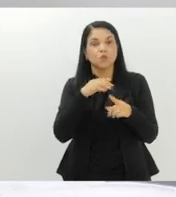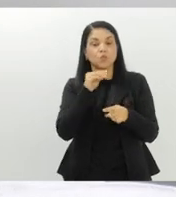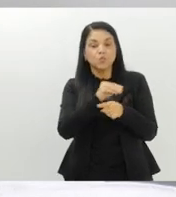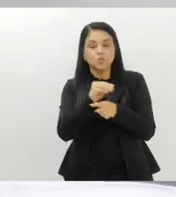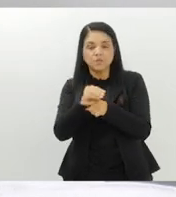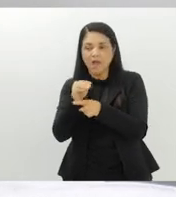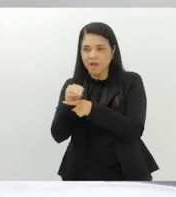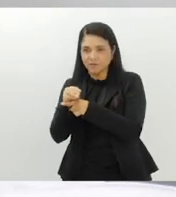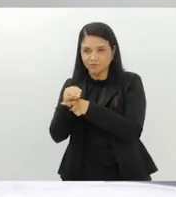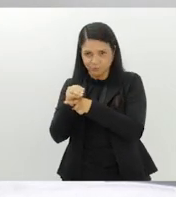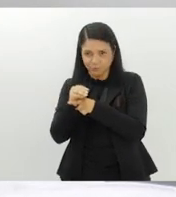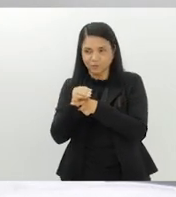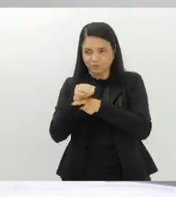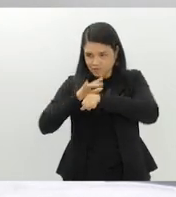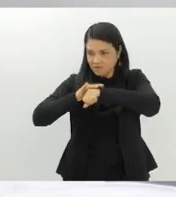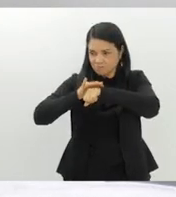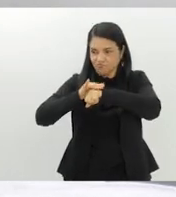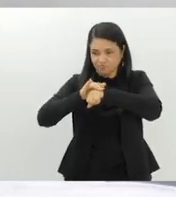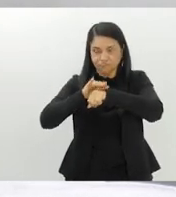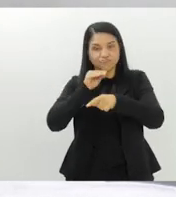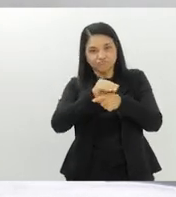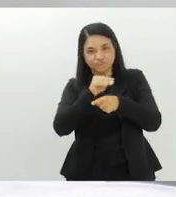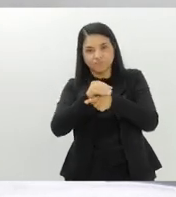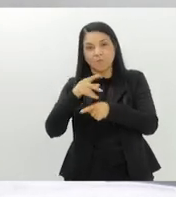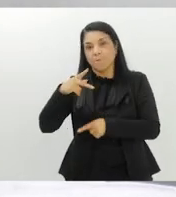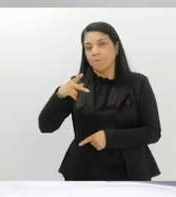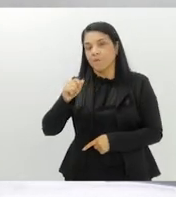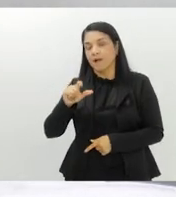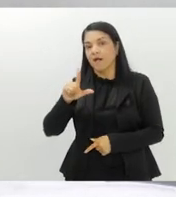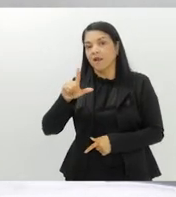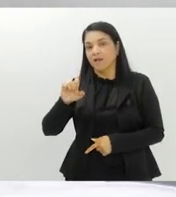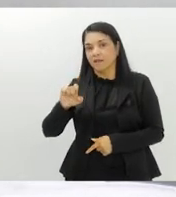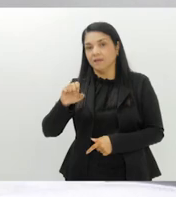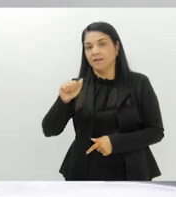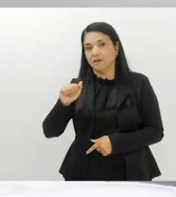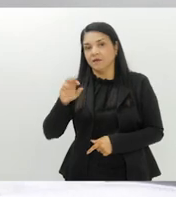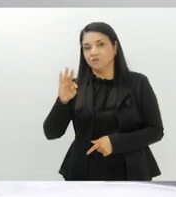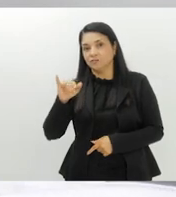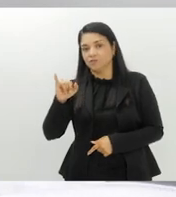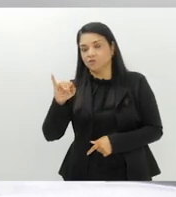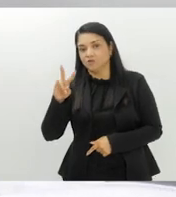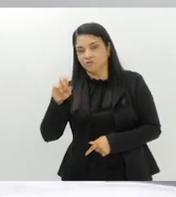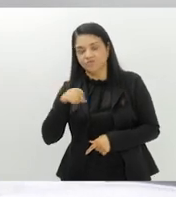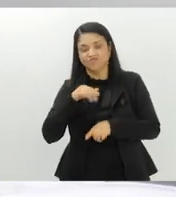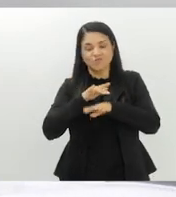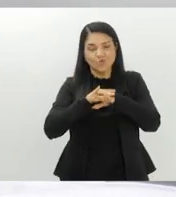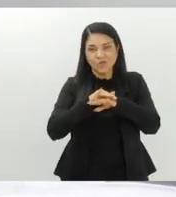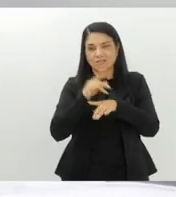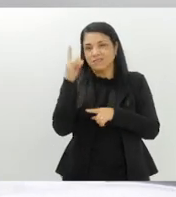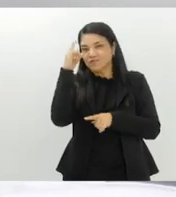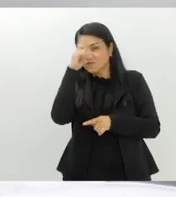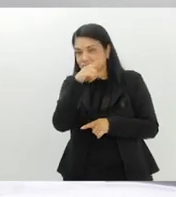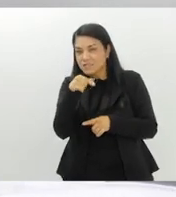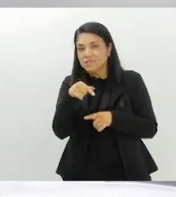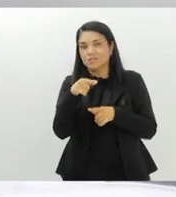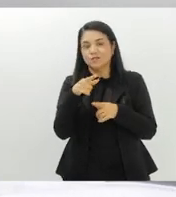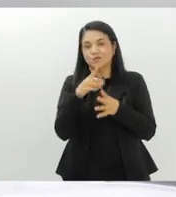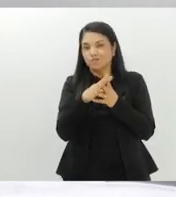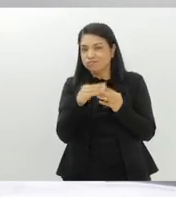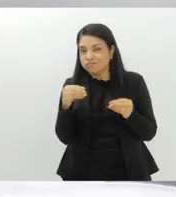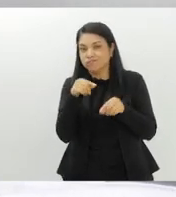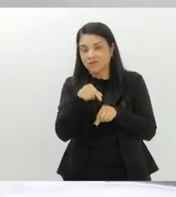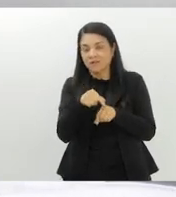que é uma coisa importante, pouca gente sabe o que é, né? Quando a pessoa já está com uma doença incurável, está muito velhinho, com muita doença,